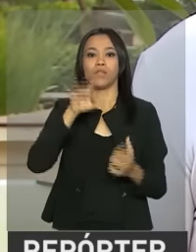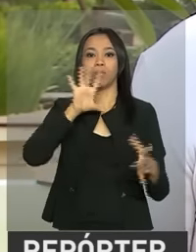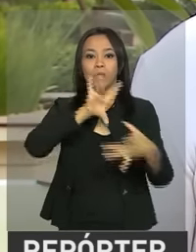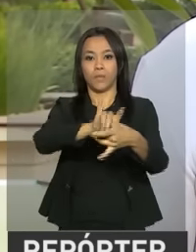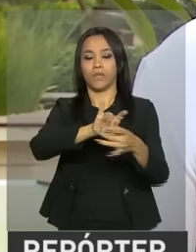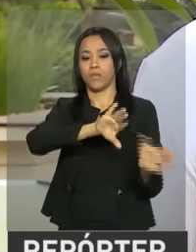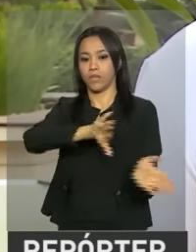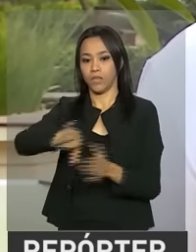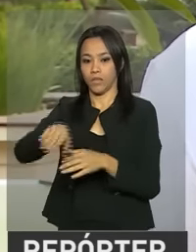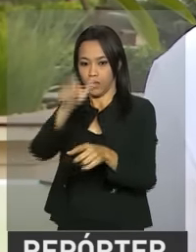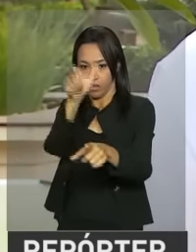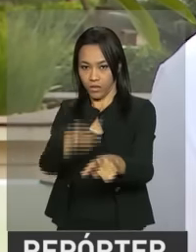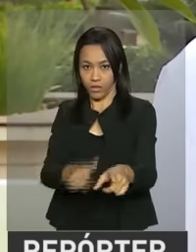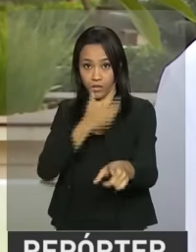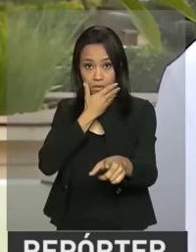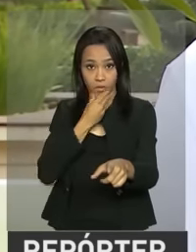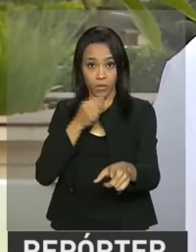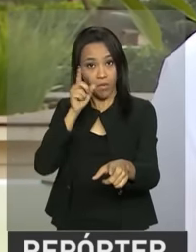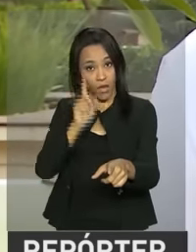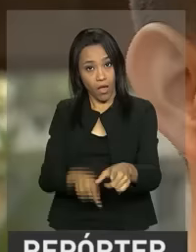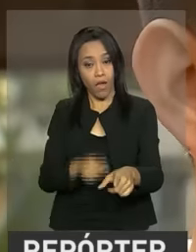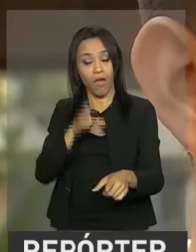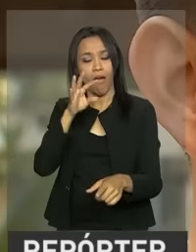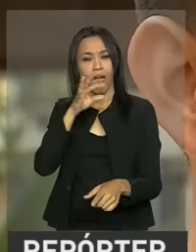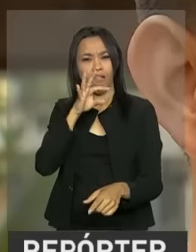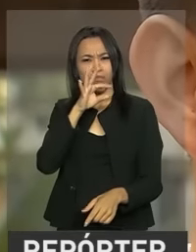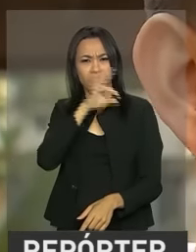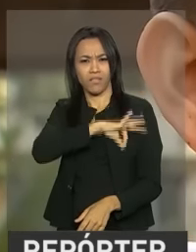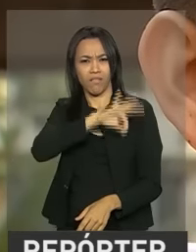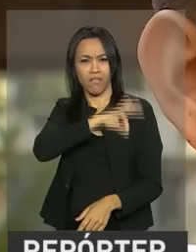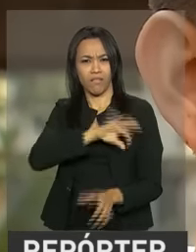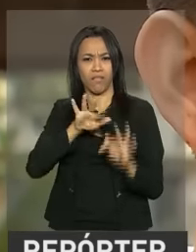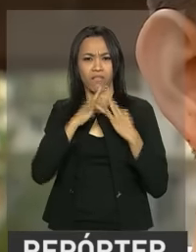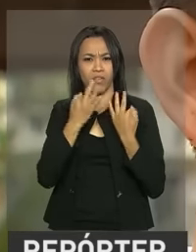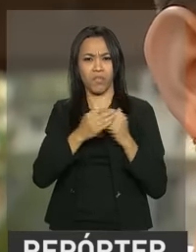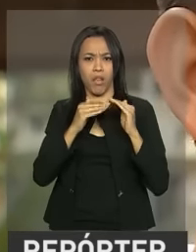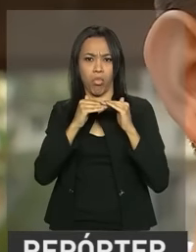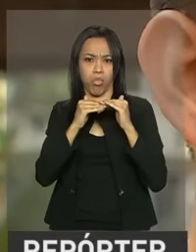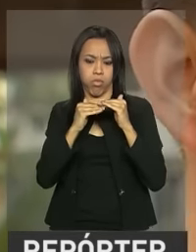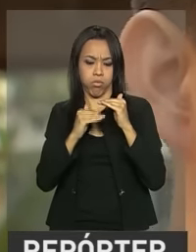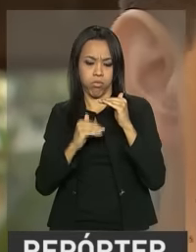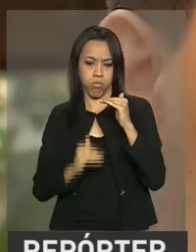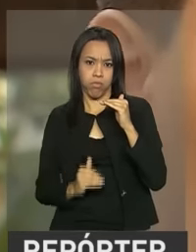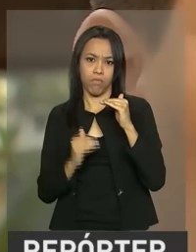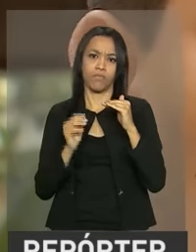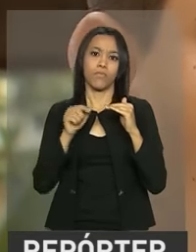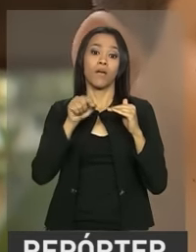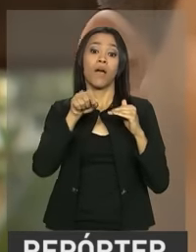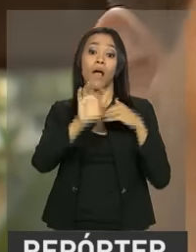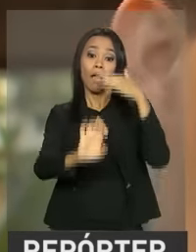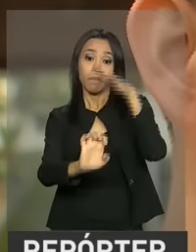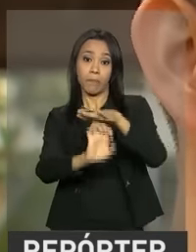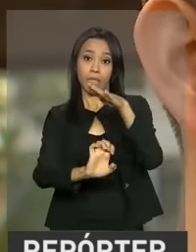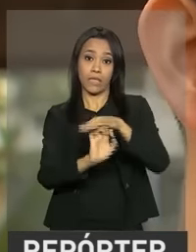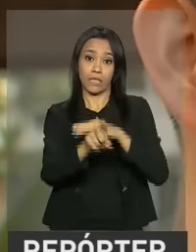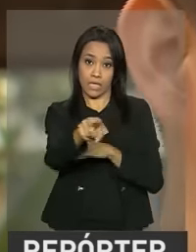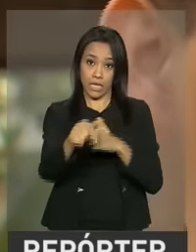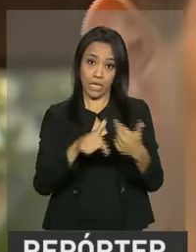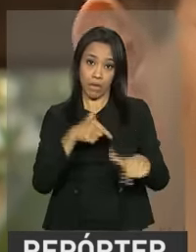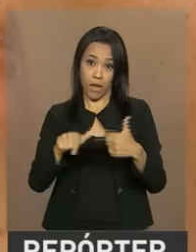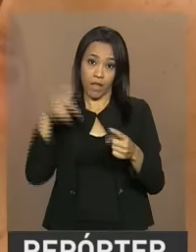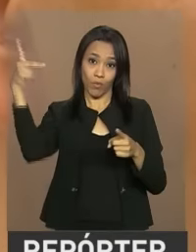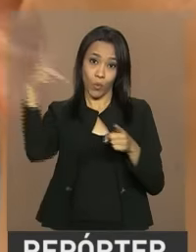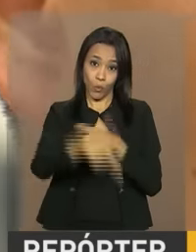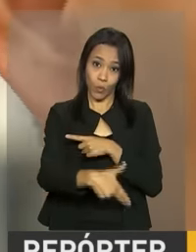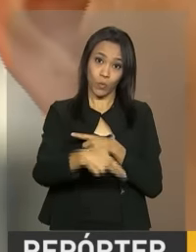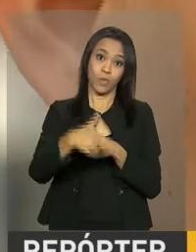Isaías é um dos brasileiros que viram a renda da família despencar em 2015. A empresa em que trabalhava há 2 anos fez cortes